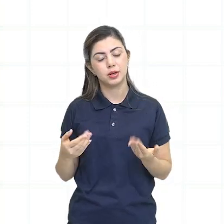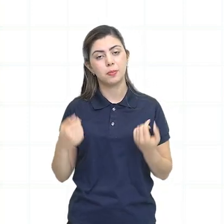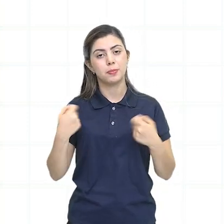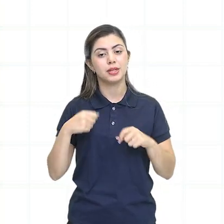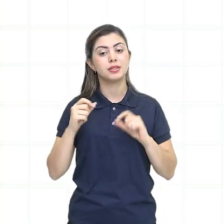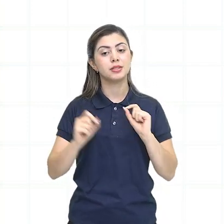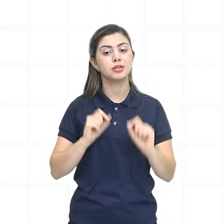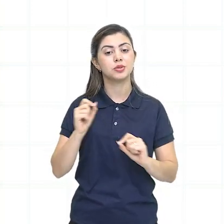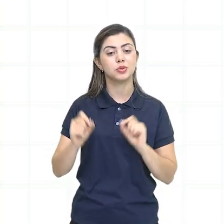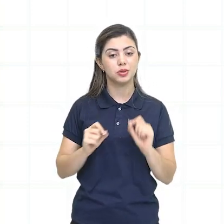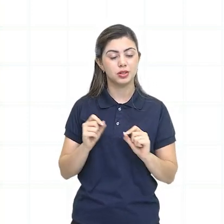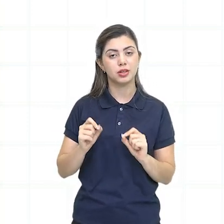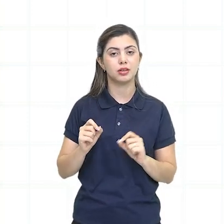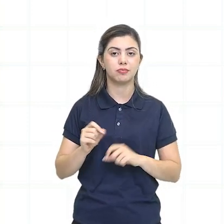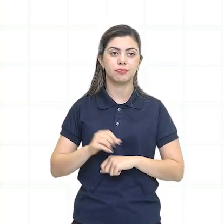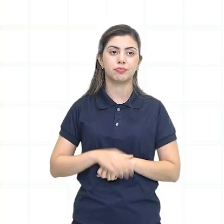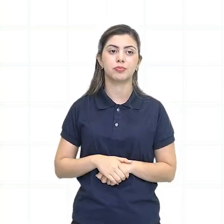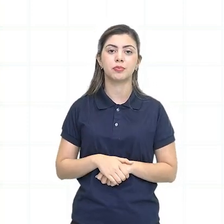que colocar